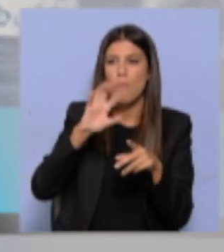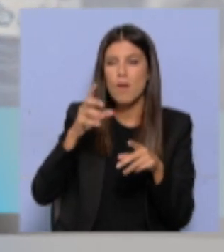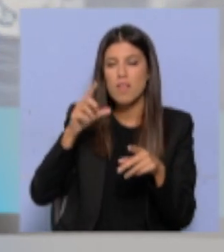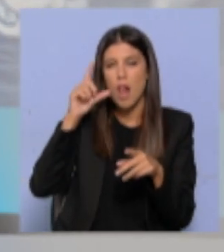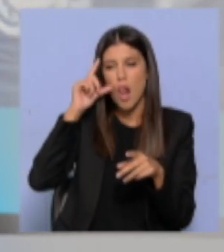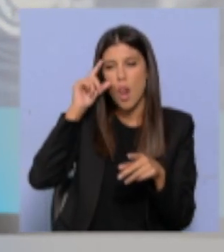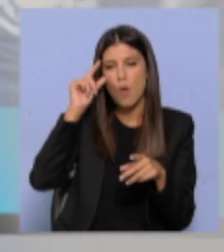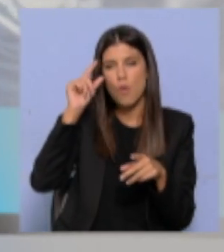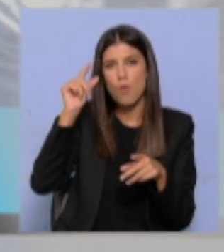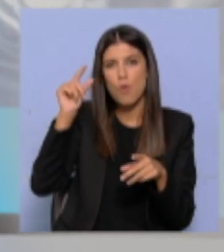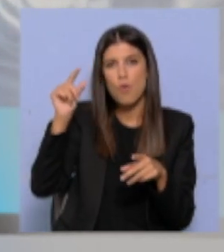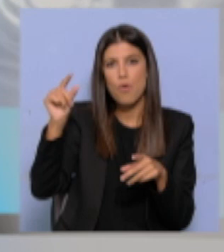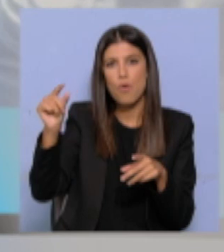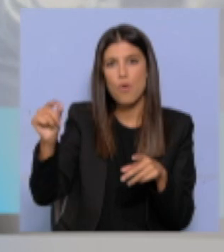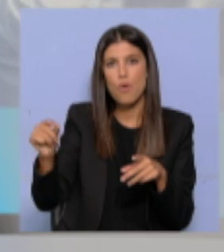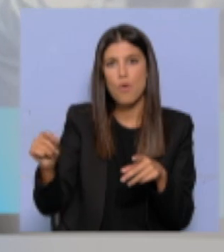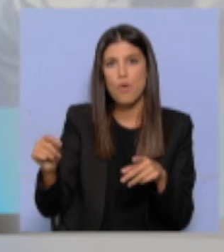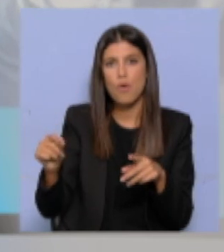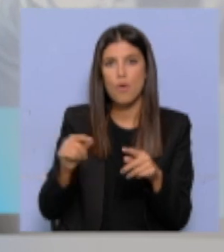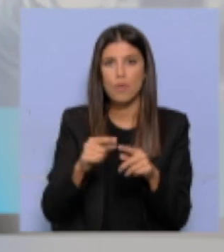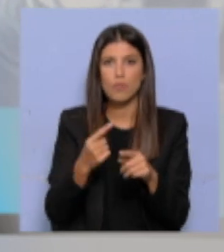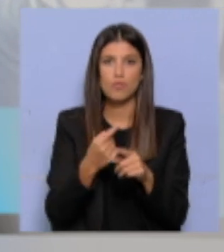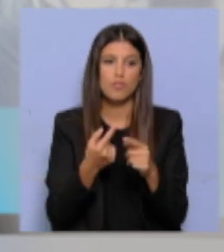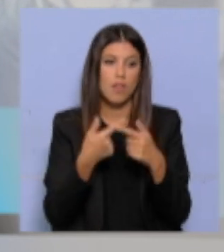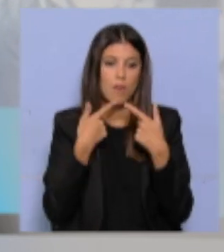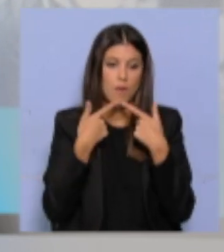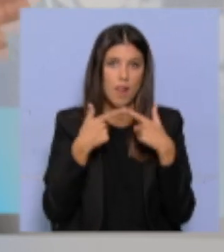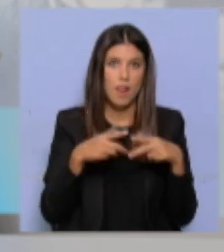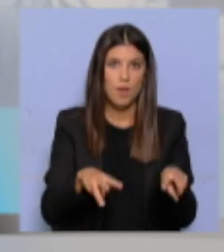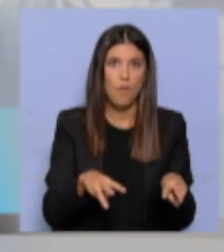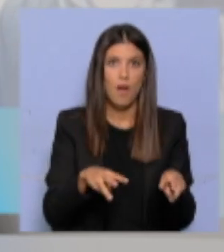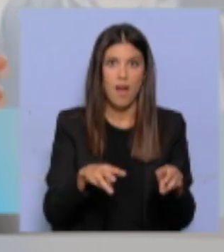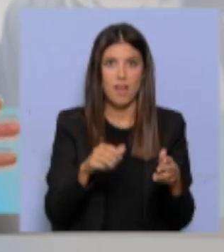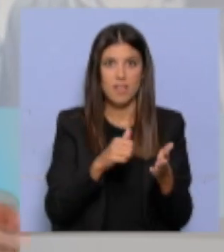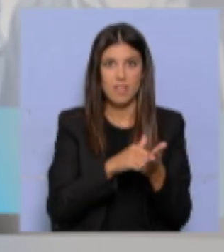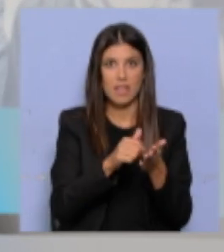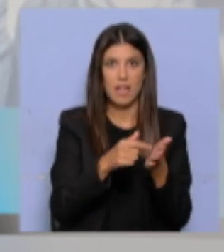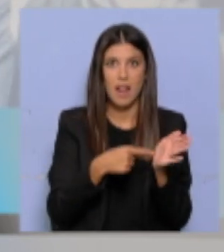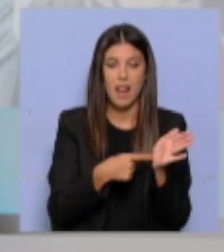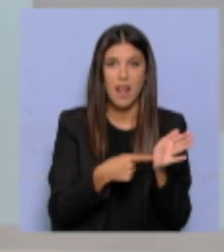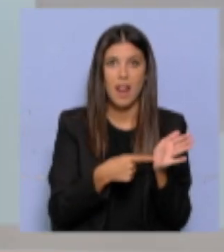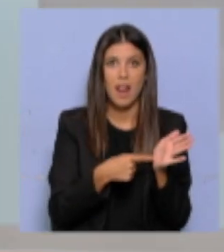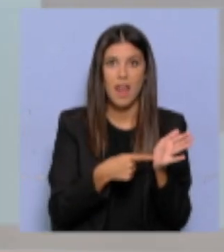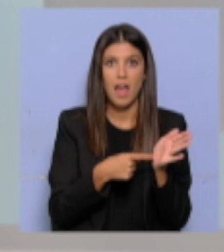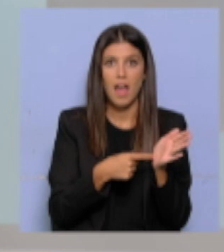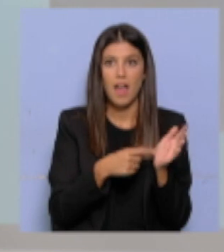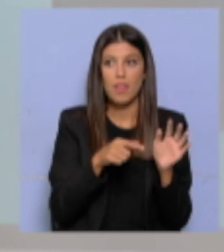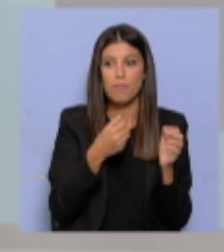linguagem toda que o Evangelho nos apresenta, às vezes não é fácil quando ela foi escrita naquele contexto da Palestina, não é?